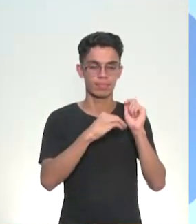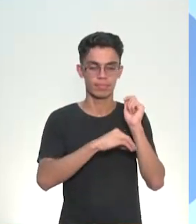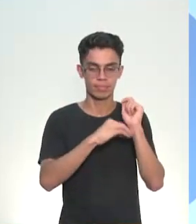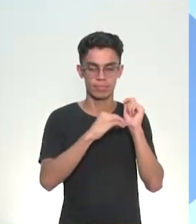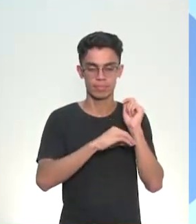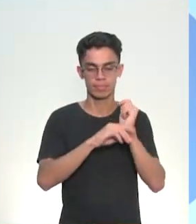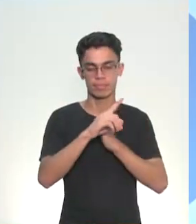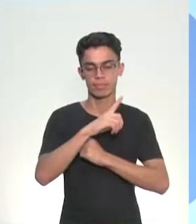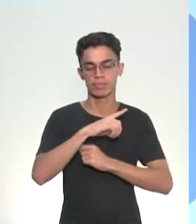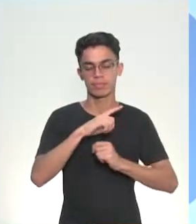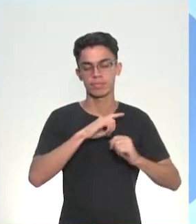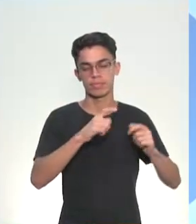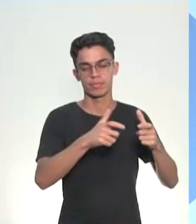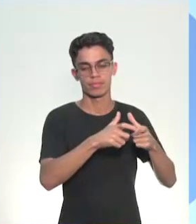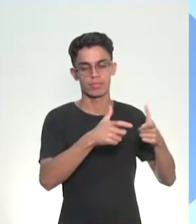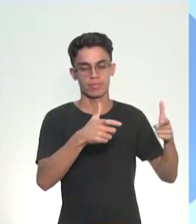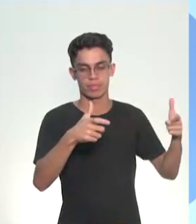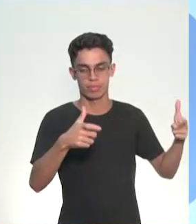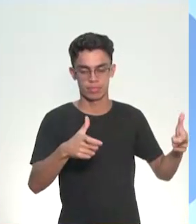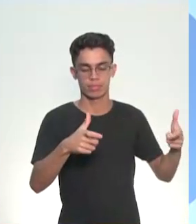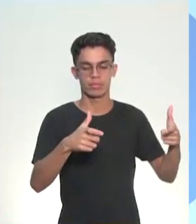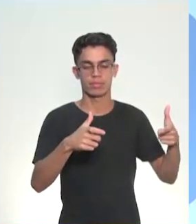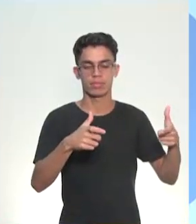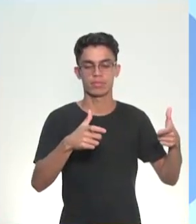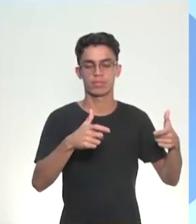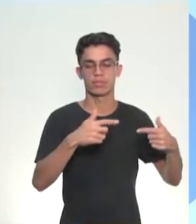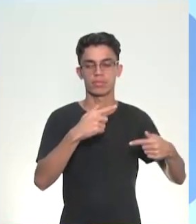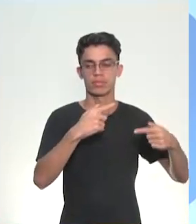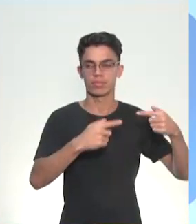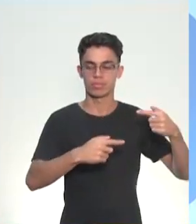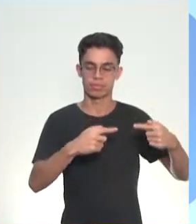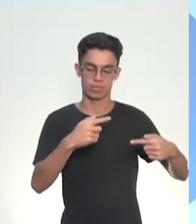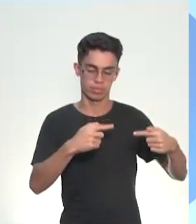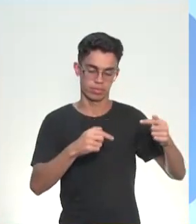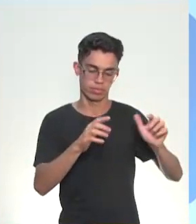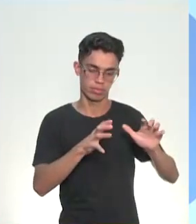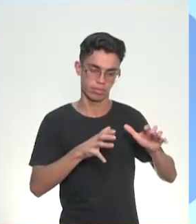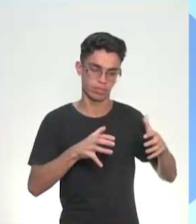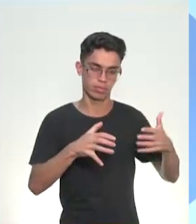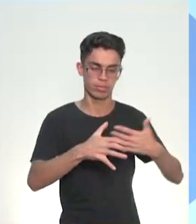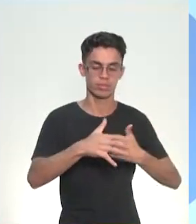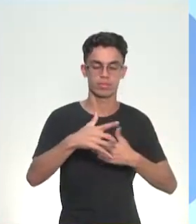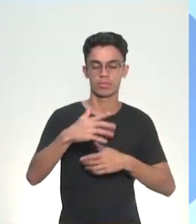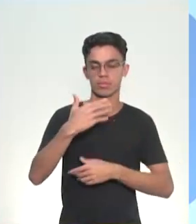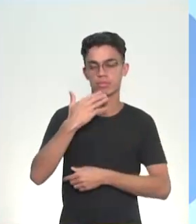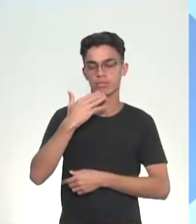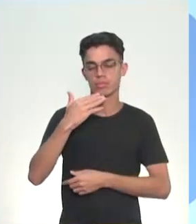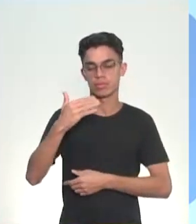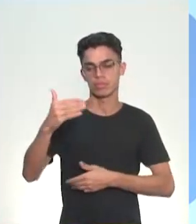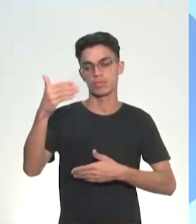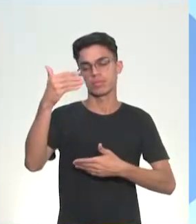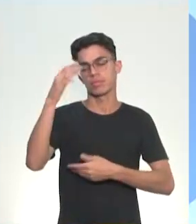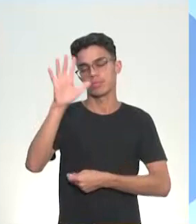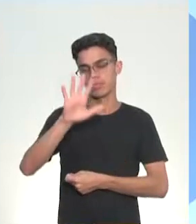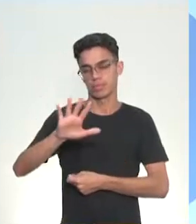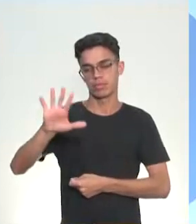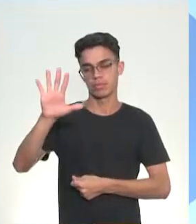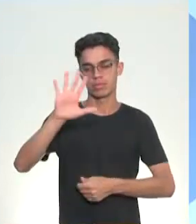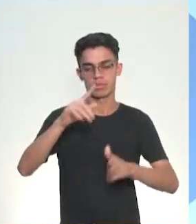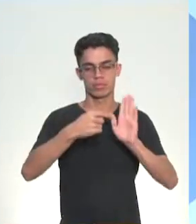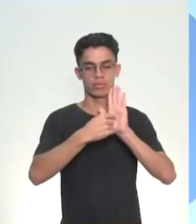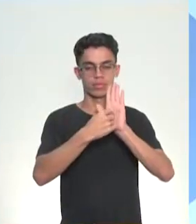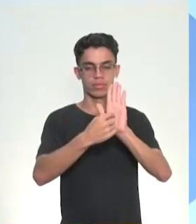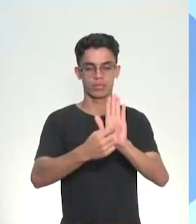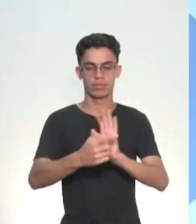uma grande civilização, poder político centralizado. A gente até vou pedir para voltar a imagem, né? Um outro